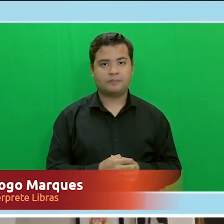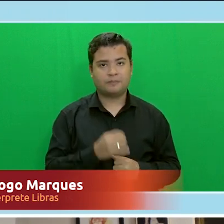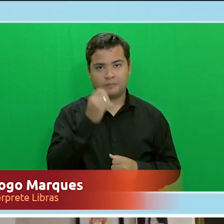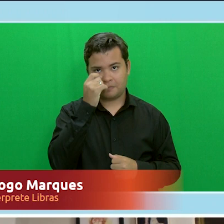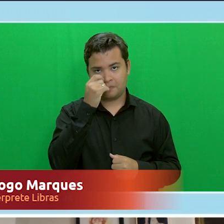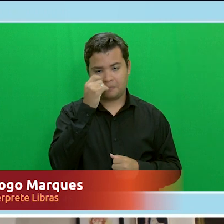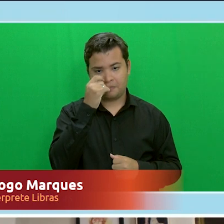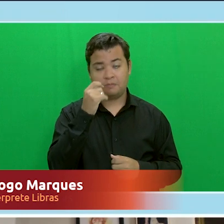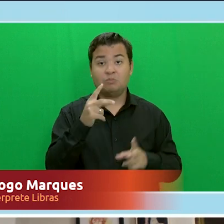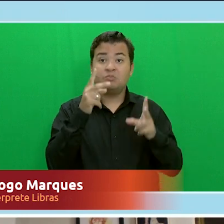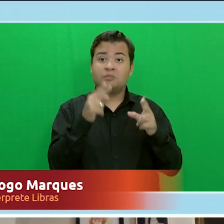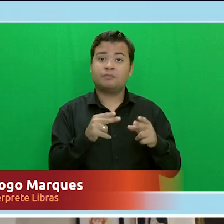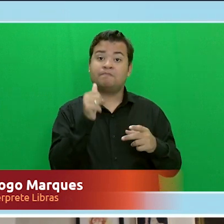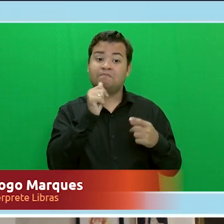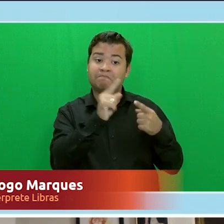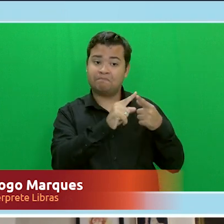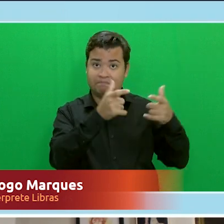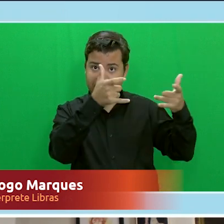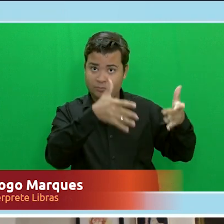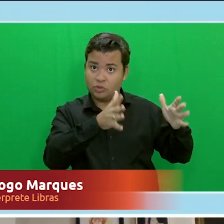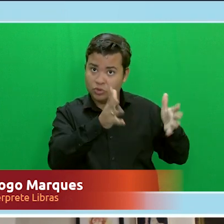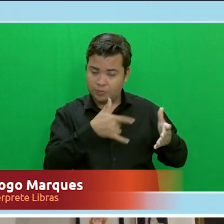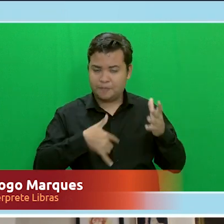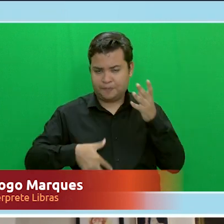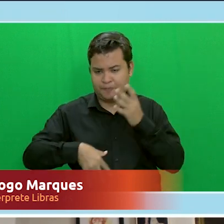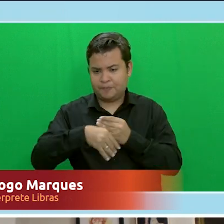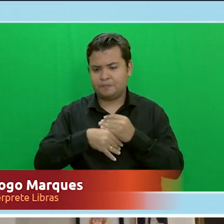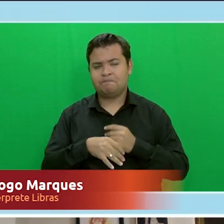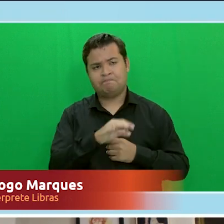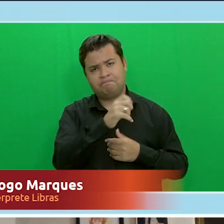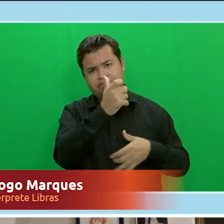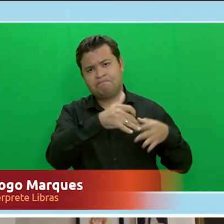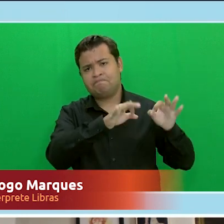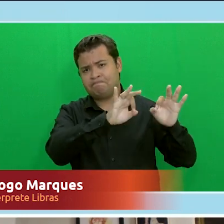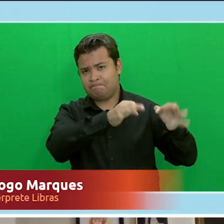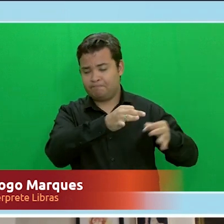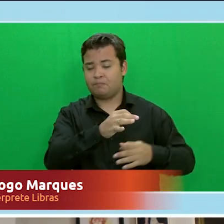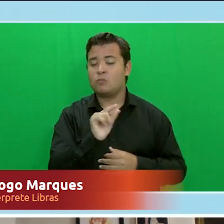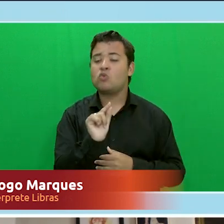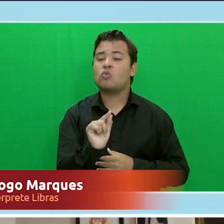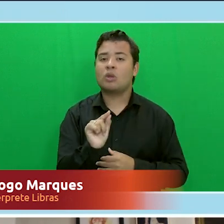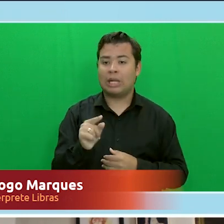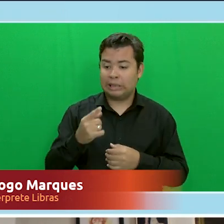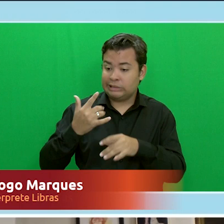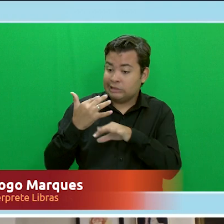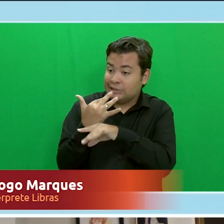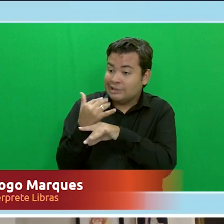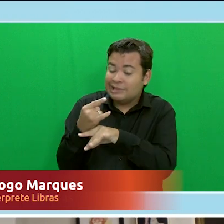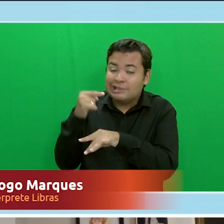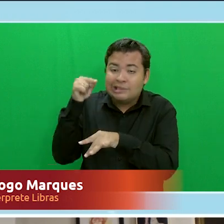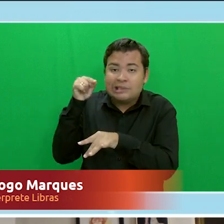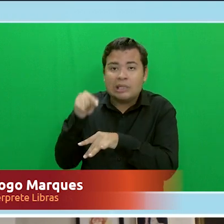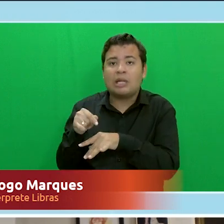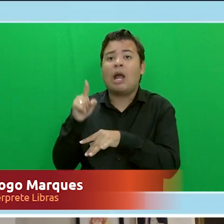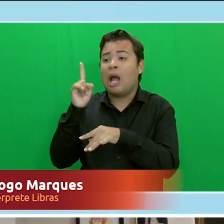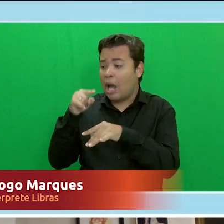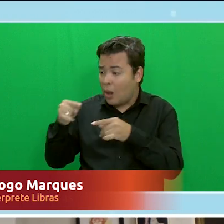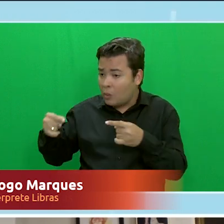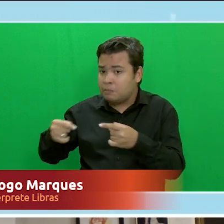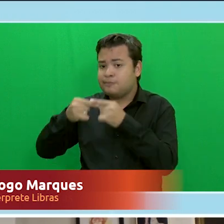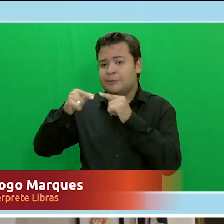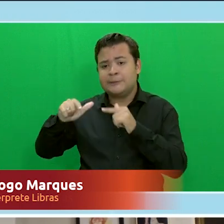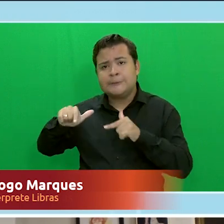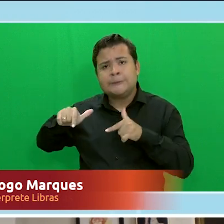Como a Márcia disse, e aí disse muito bem, a cidade é o local também